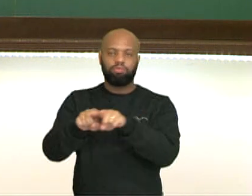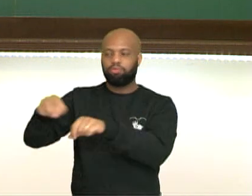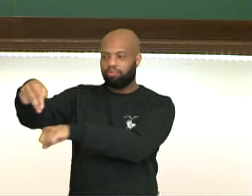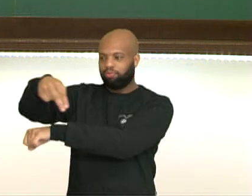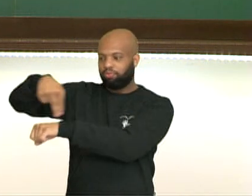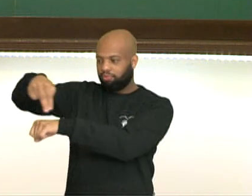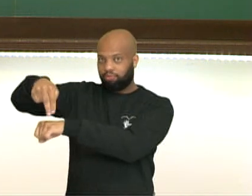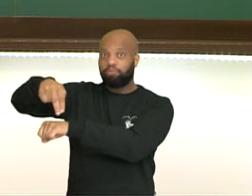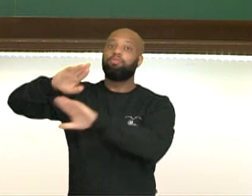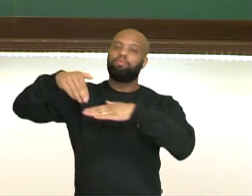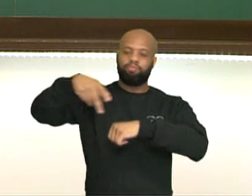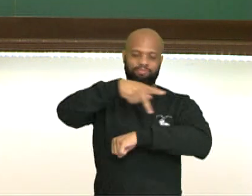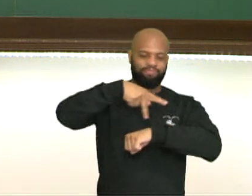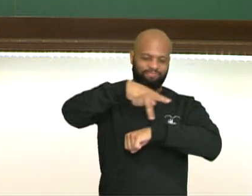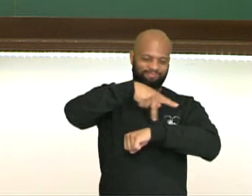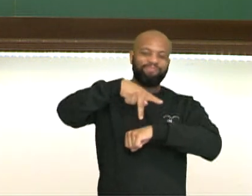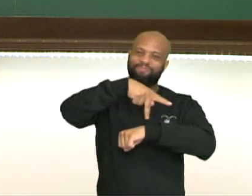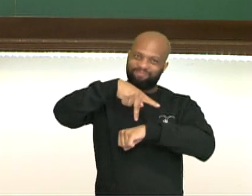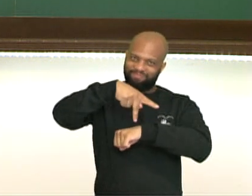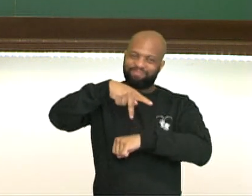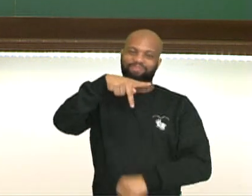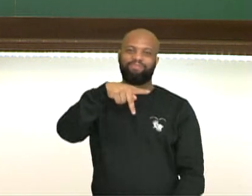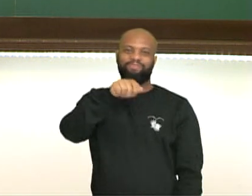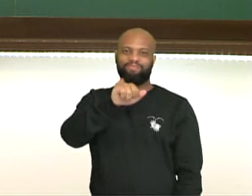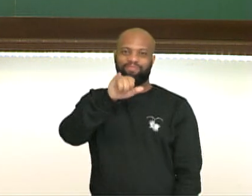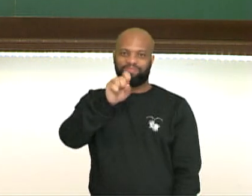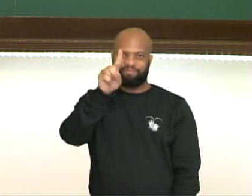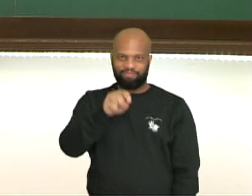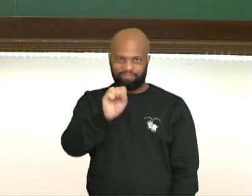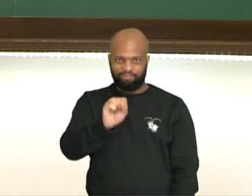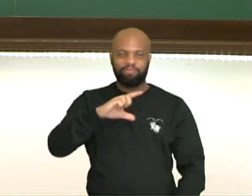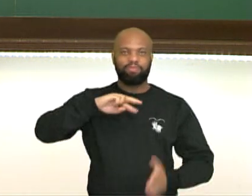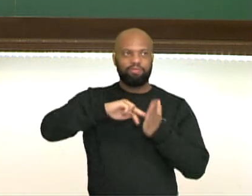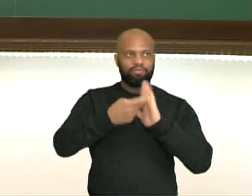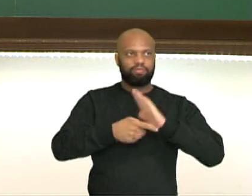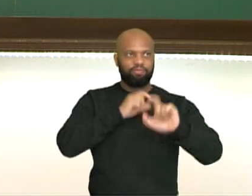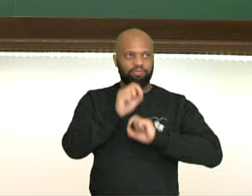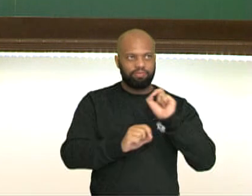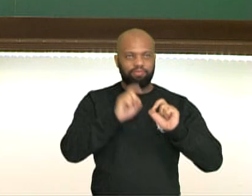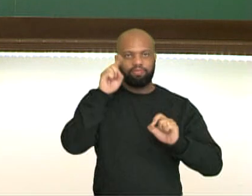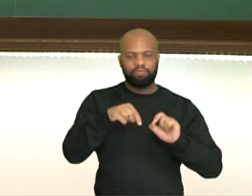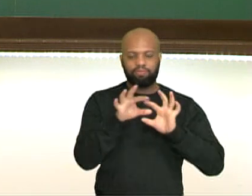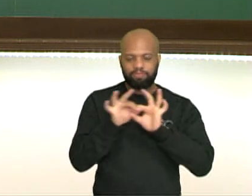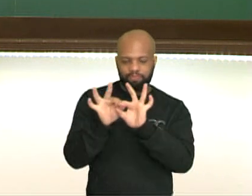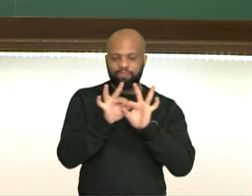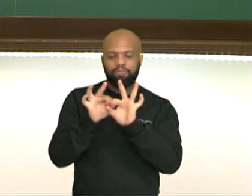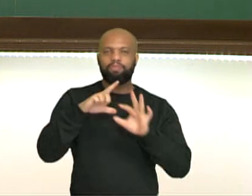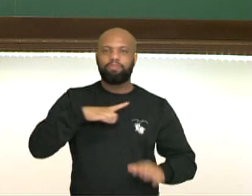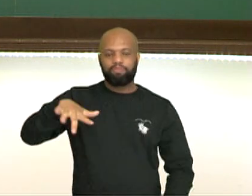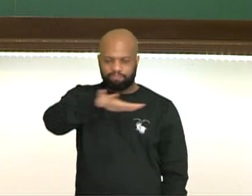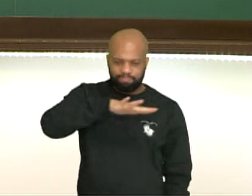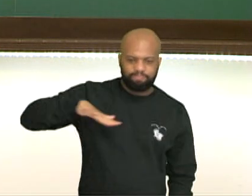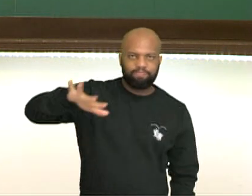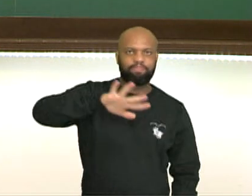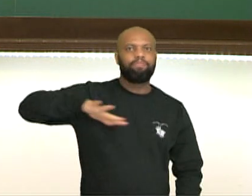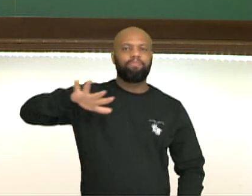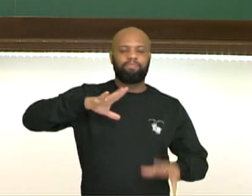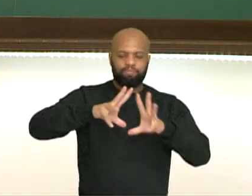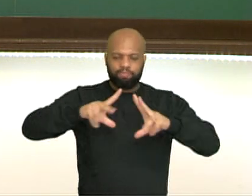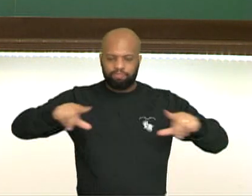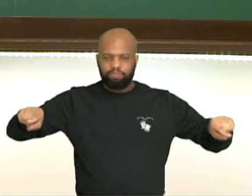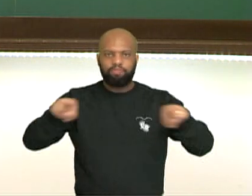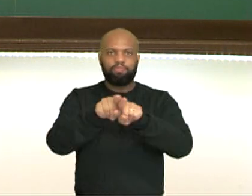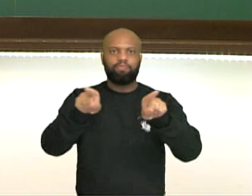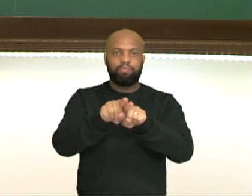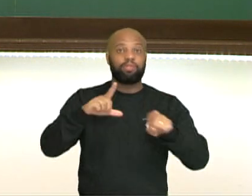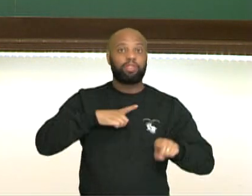país. Então, a palavra país, ela identifica literalmente uma unidade territorial ladeada por uma